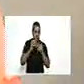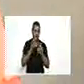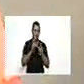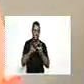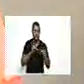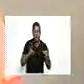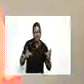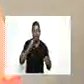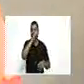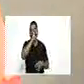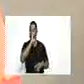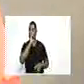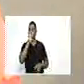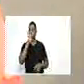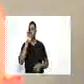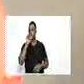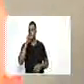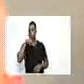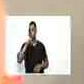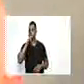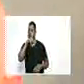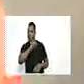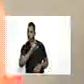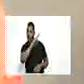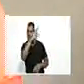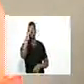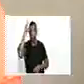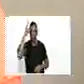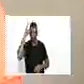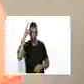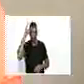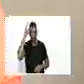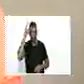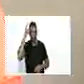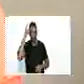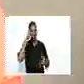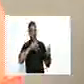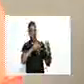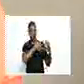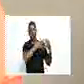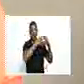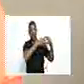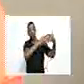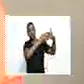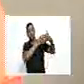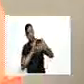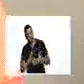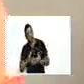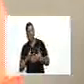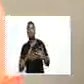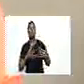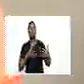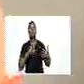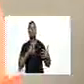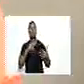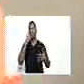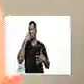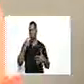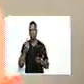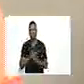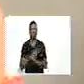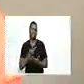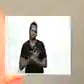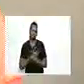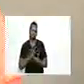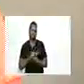lá em Itaúna eu percebi muito que o pessoal abria a na hora que o camião chegou tinha muito material que não era para tá indo então